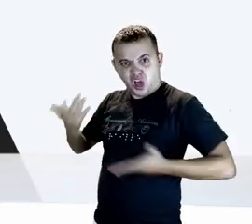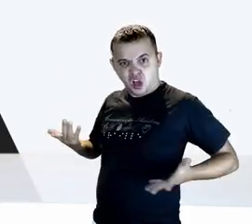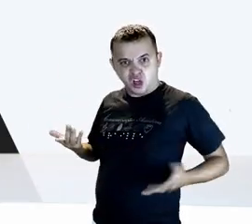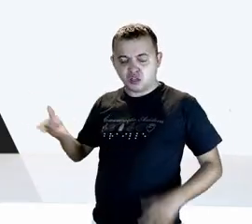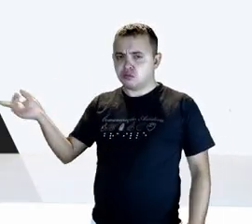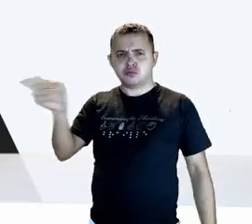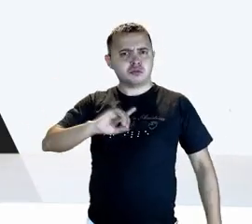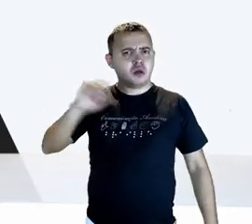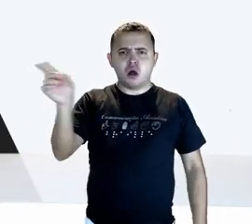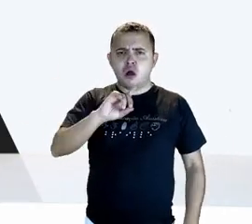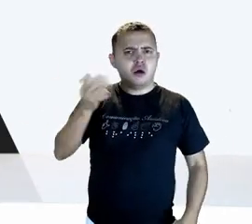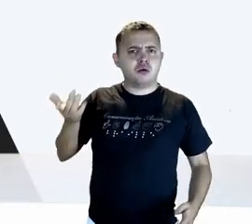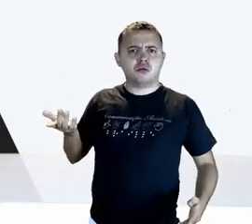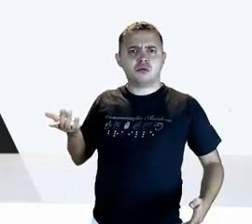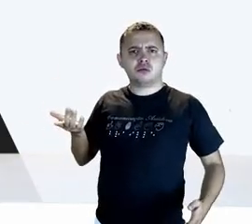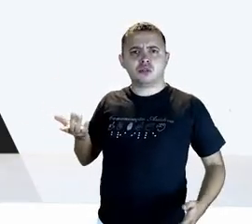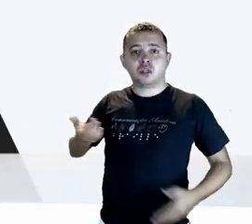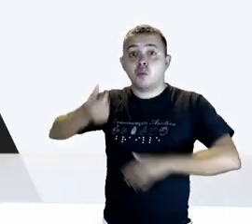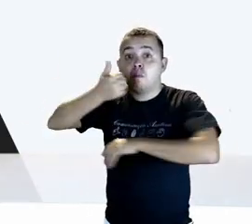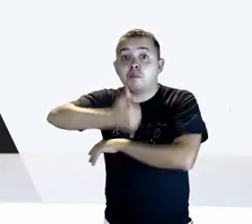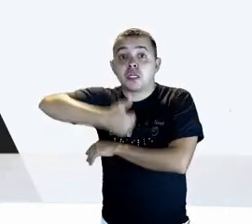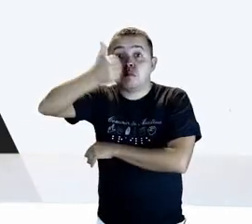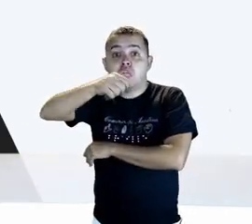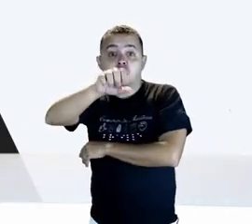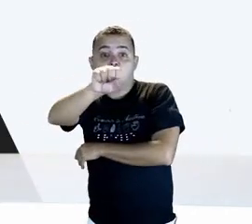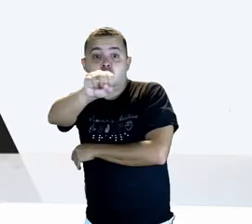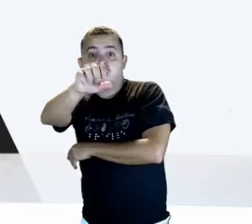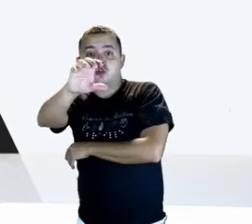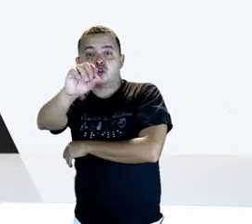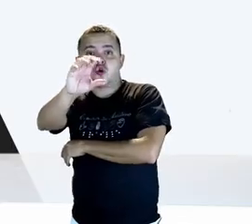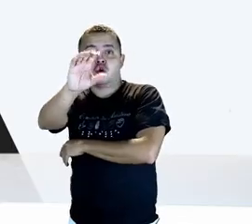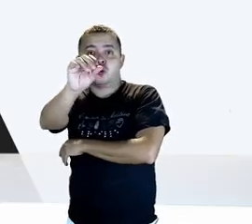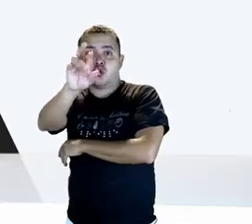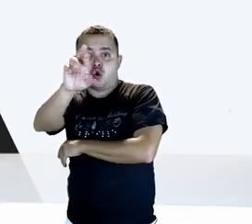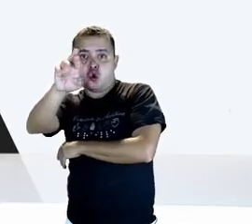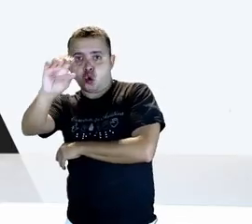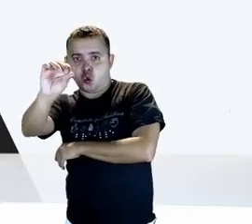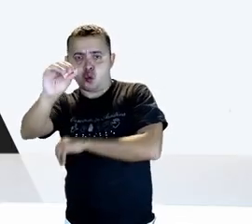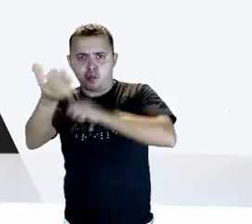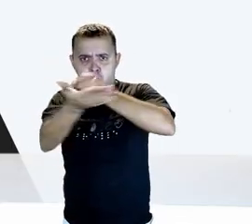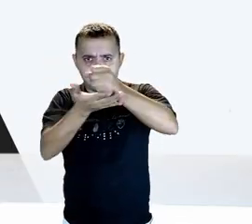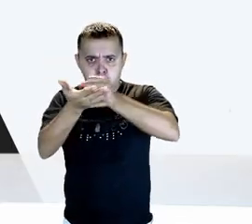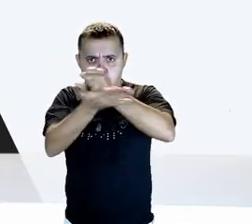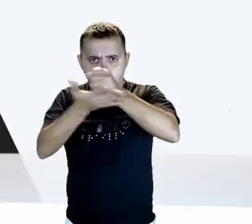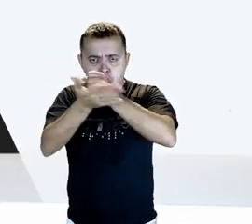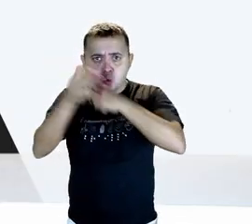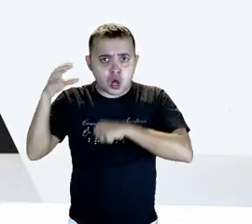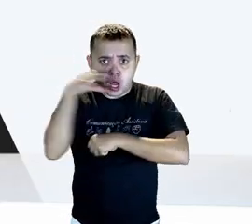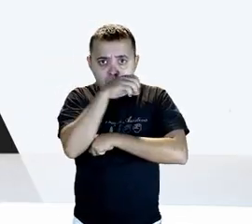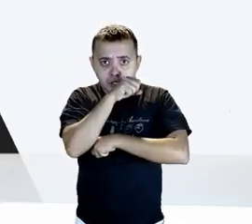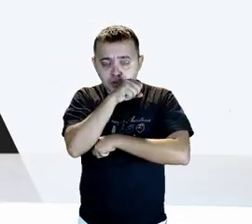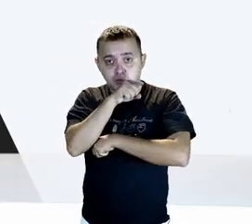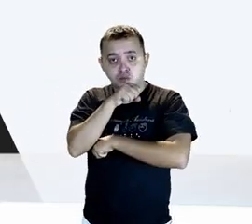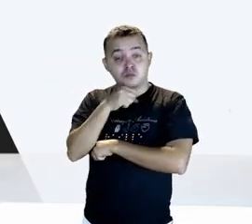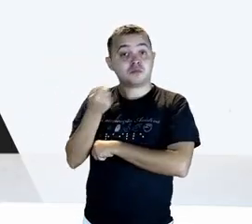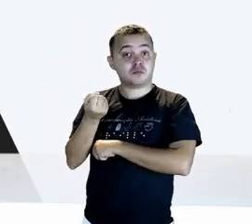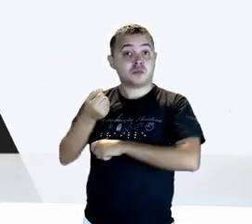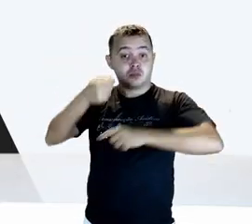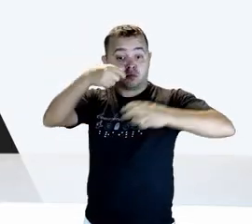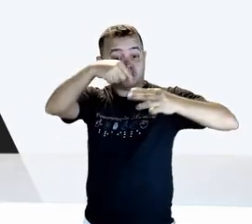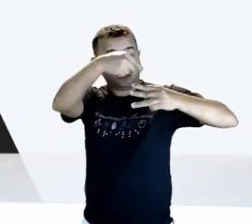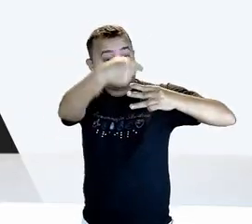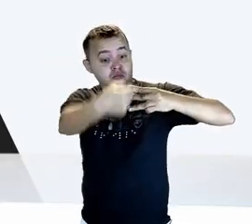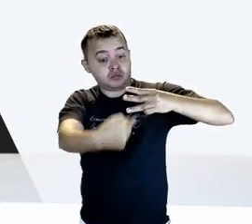objetivo, né, dos primeiros socorros ou socorro básico de urgência são as